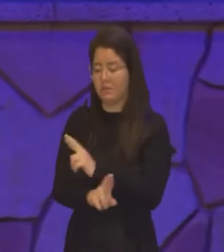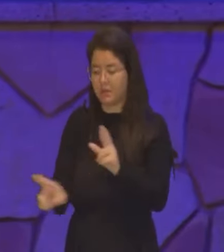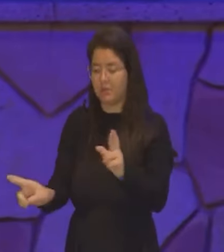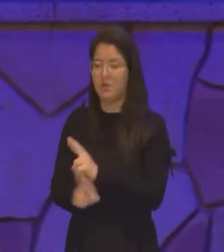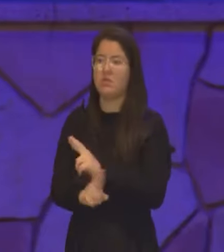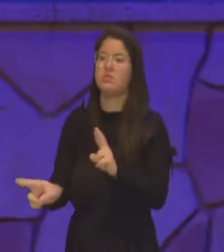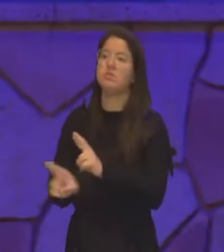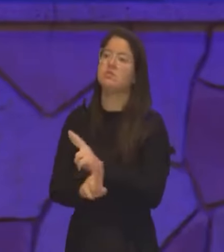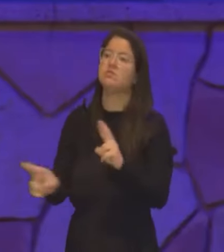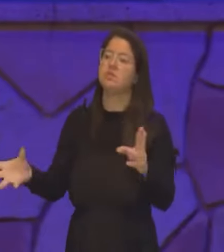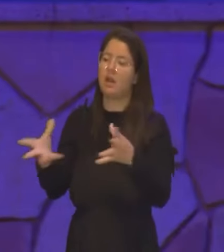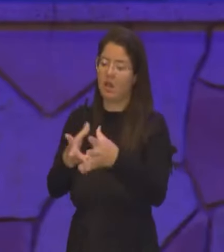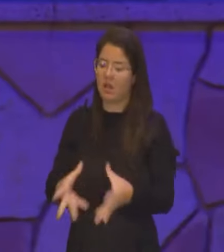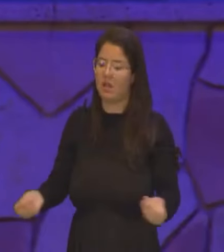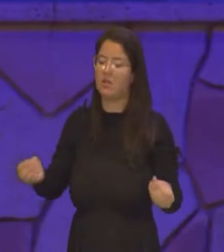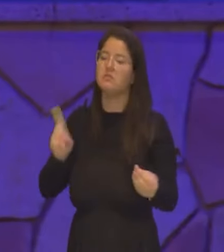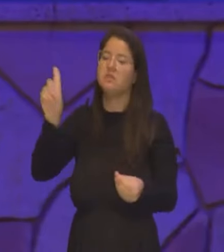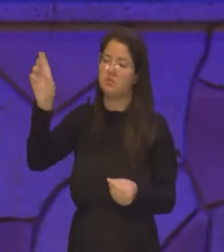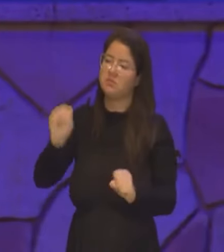foram sepultados.